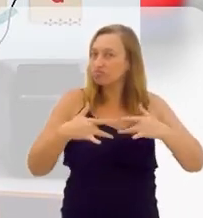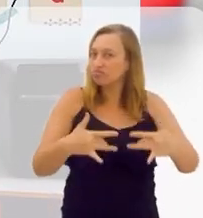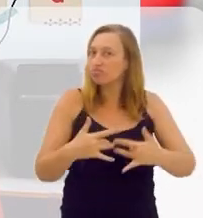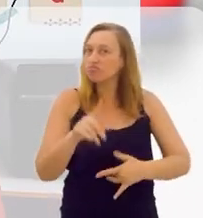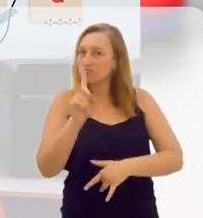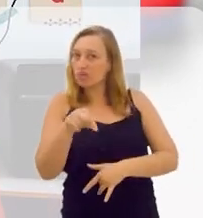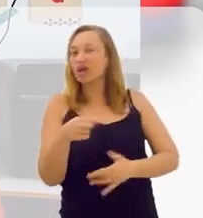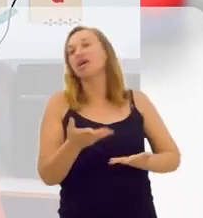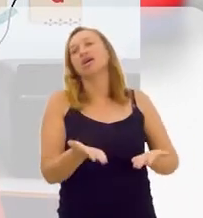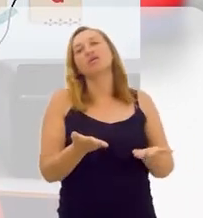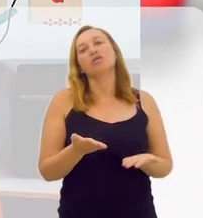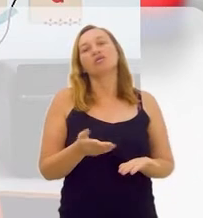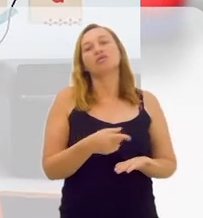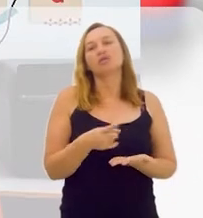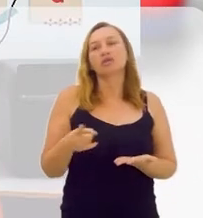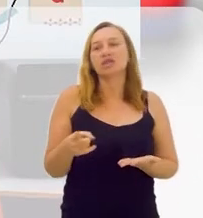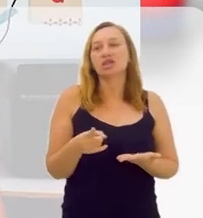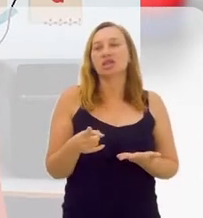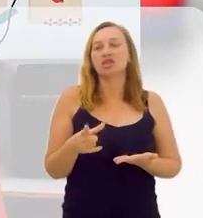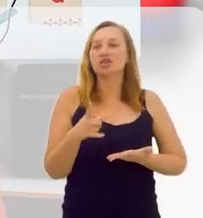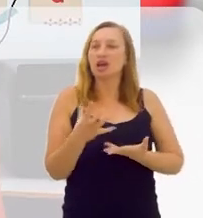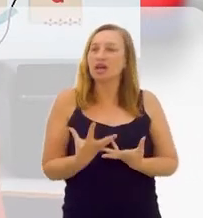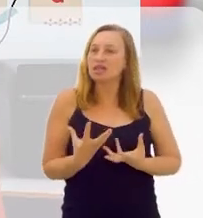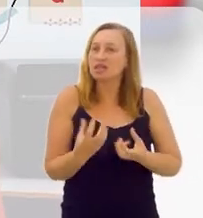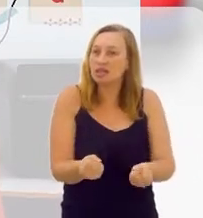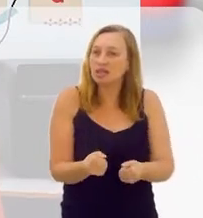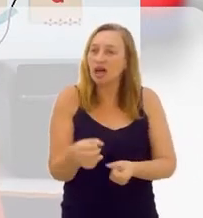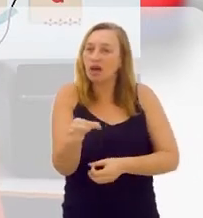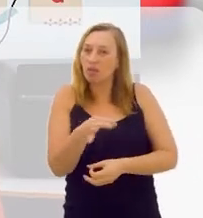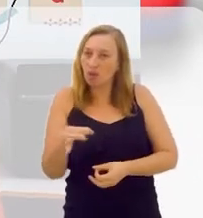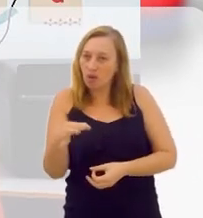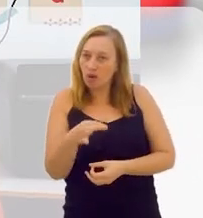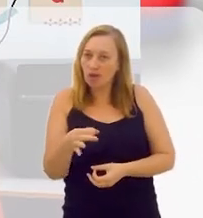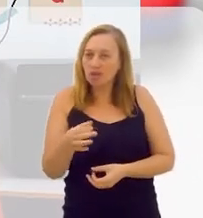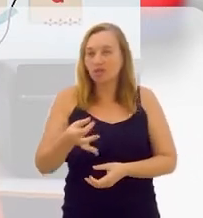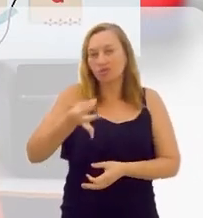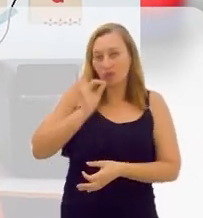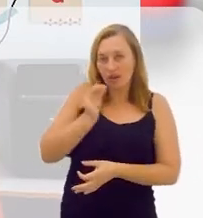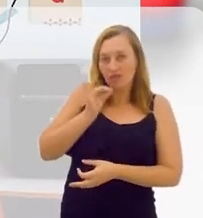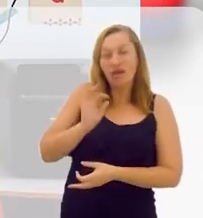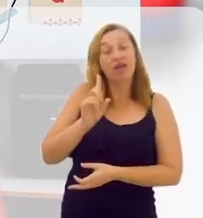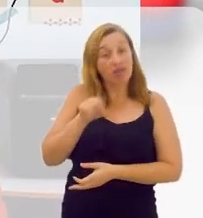solidária, né? Vocês passaram a aceitar a moeda Mumbuca no